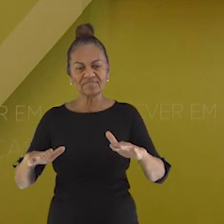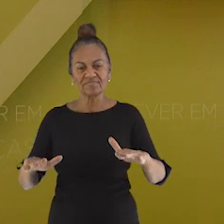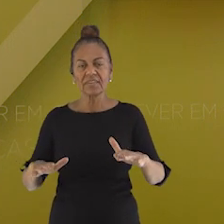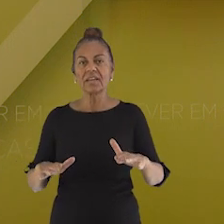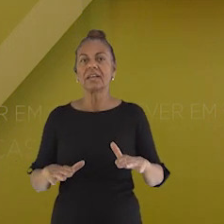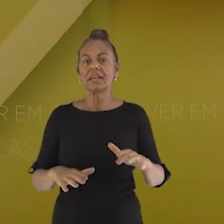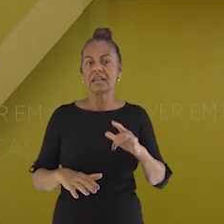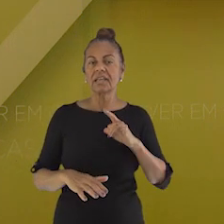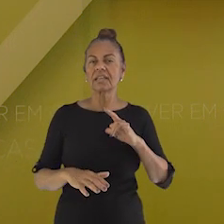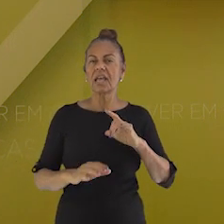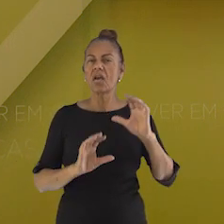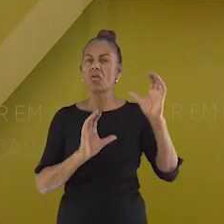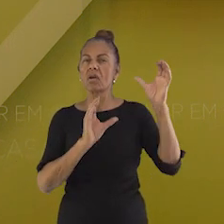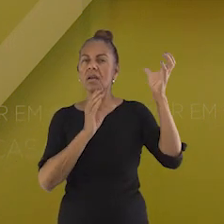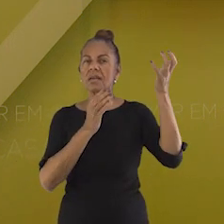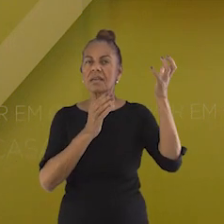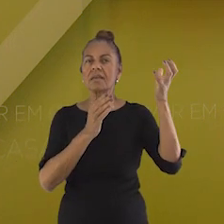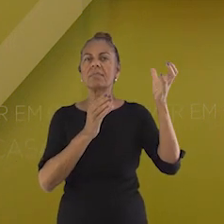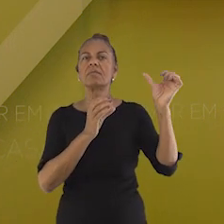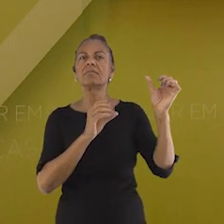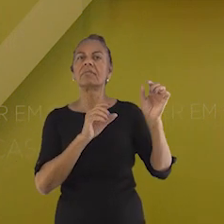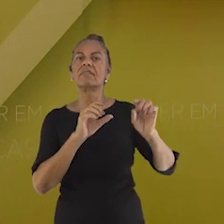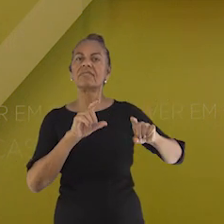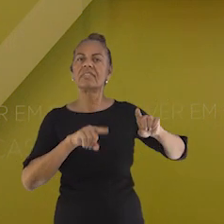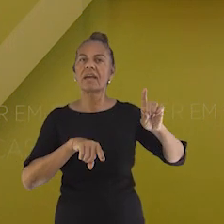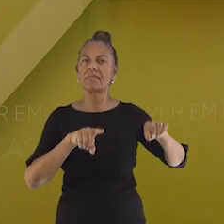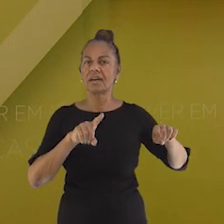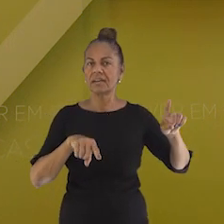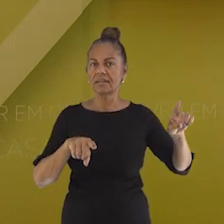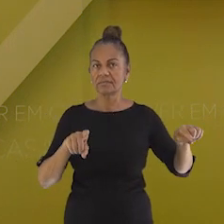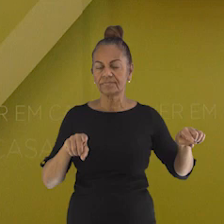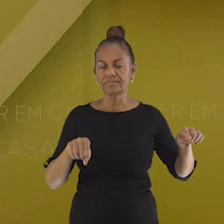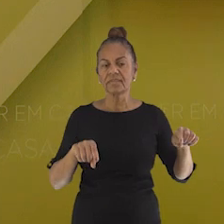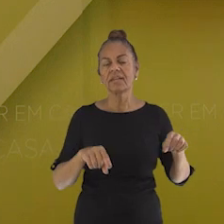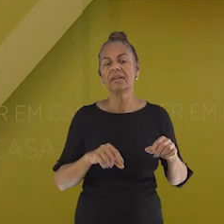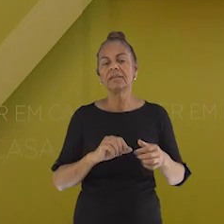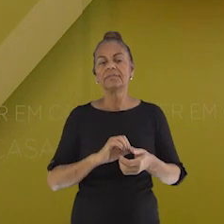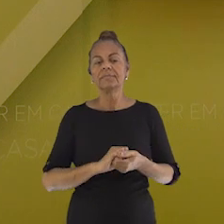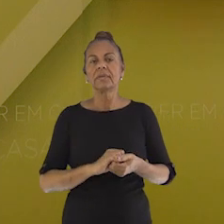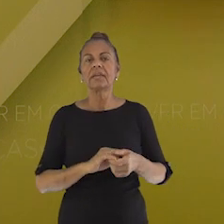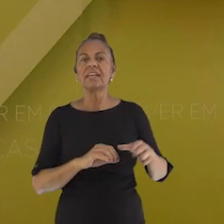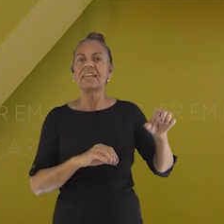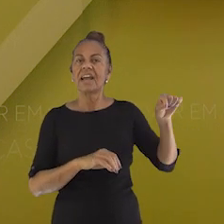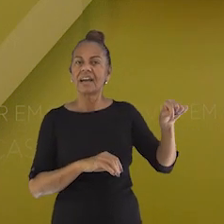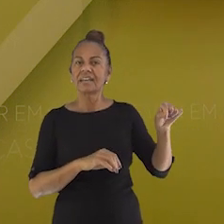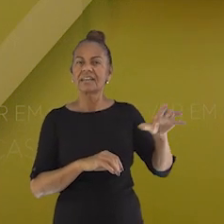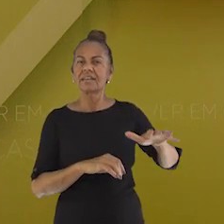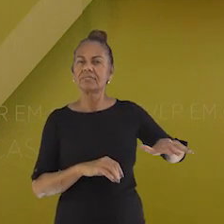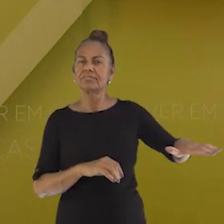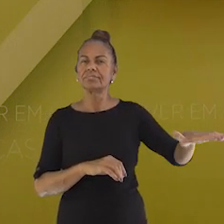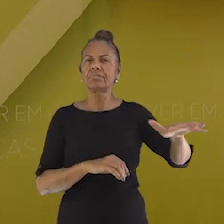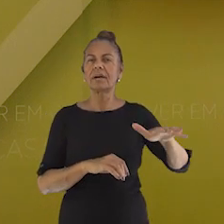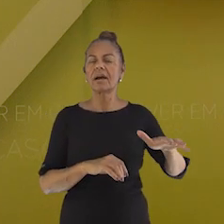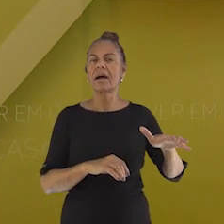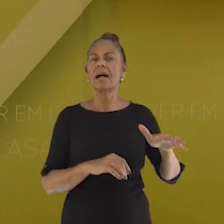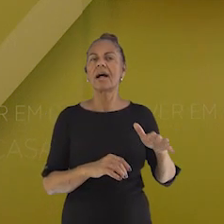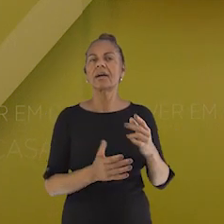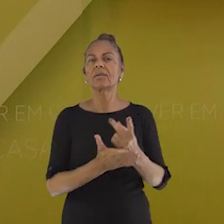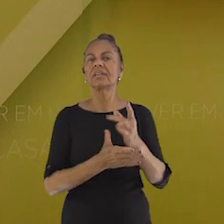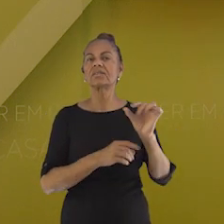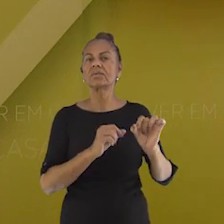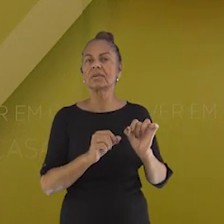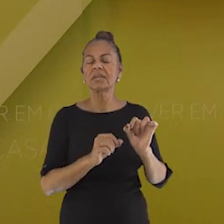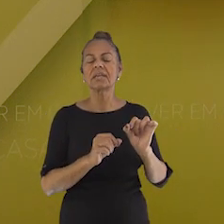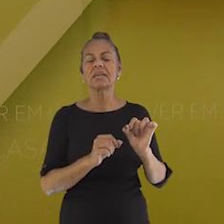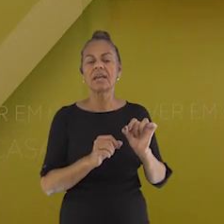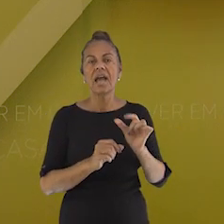e subtropicais, estando sujeito ao regime de marés. E no manguezal ocorre a interação com a